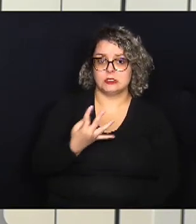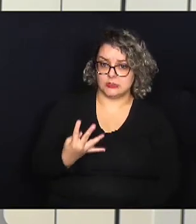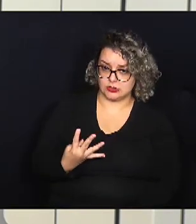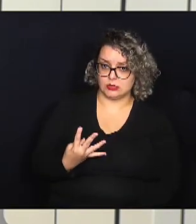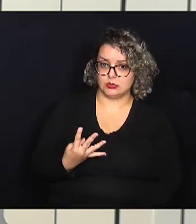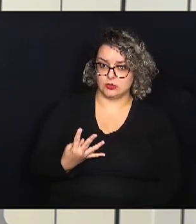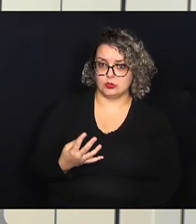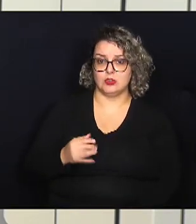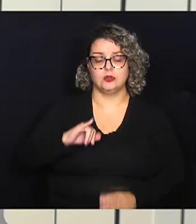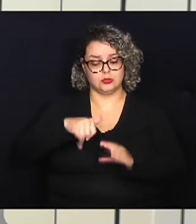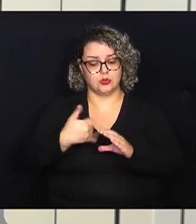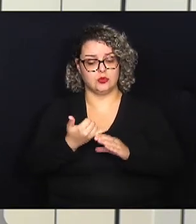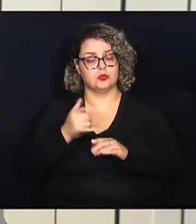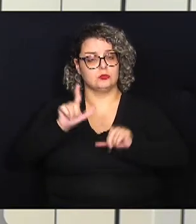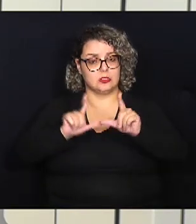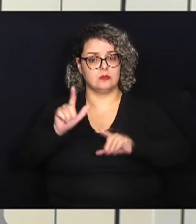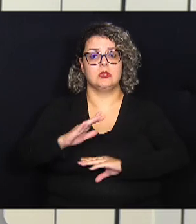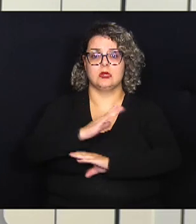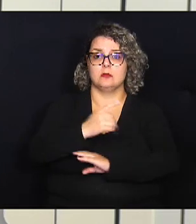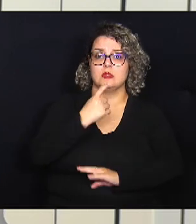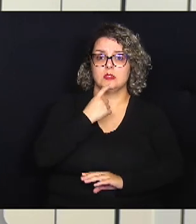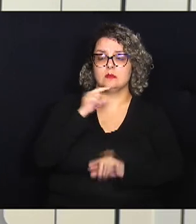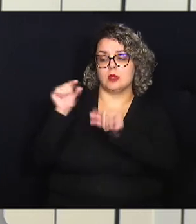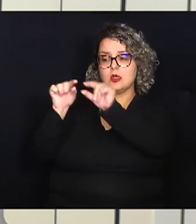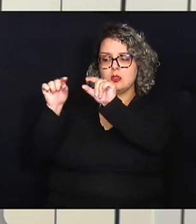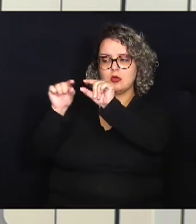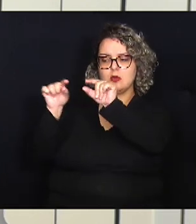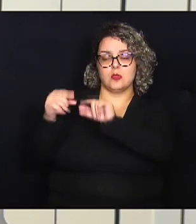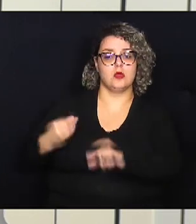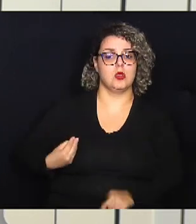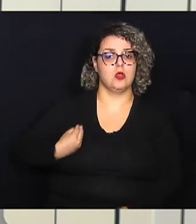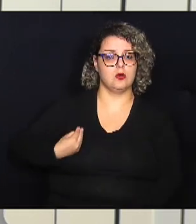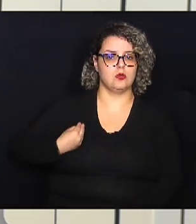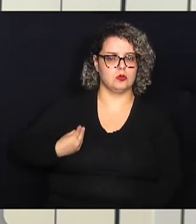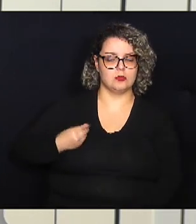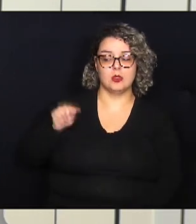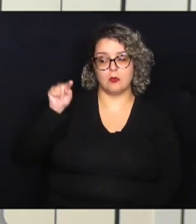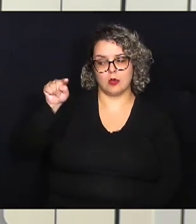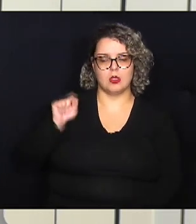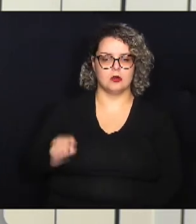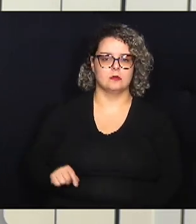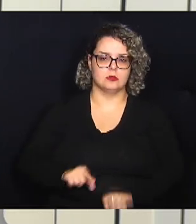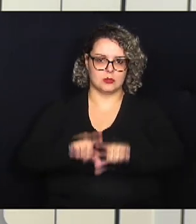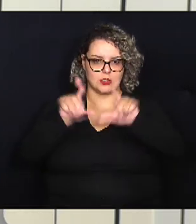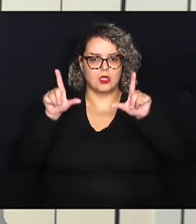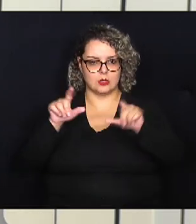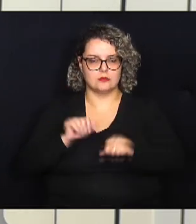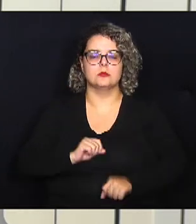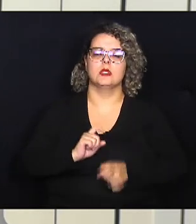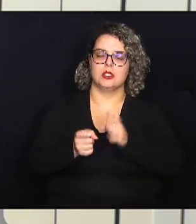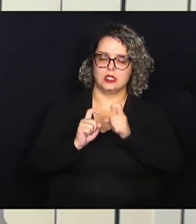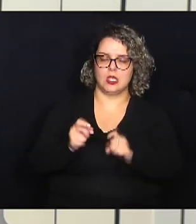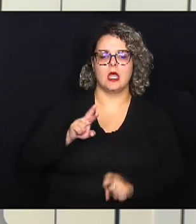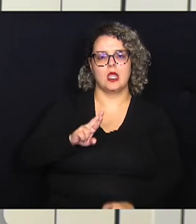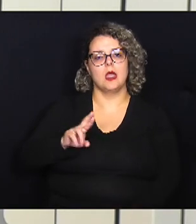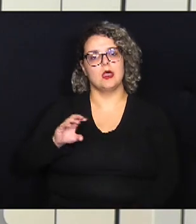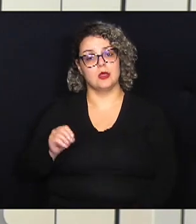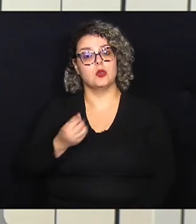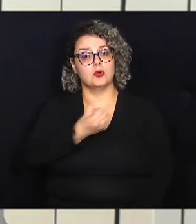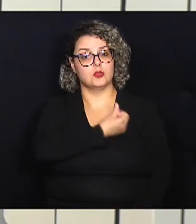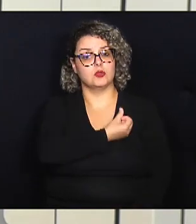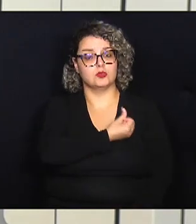no YouTube da TV Câmara Campinas. Tem uma aba lá ao vivo, você clica e acha a reunião ordinária de número